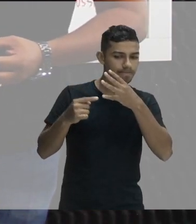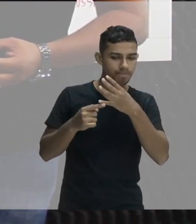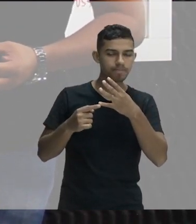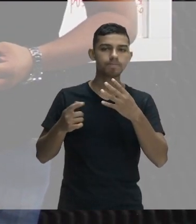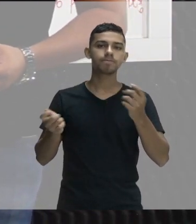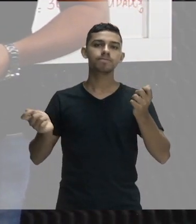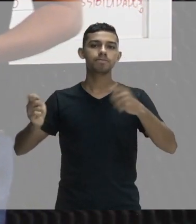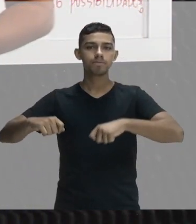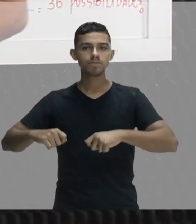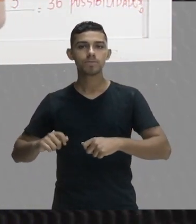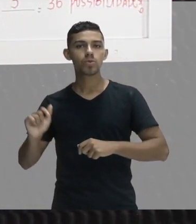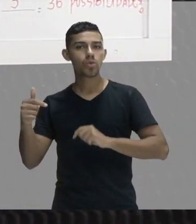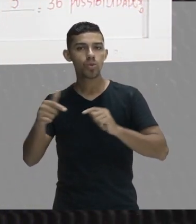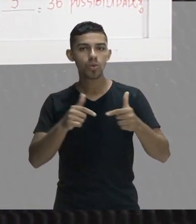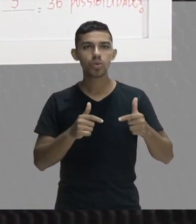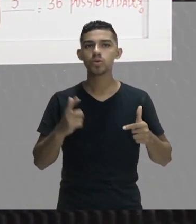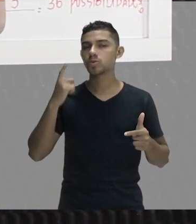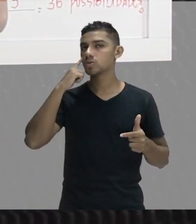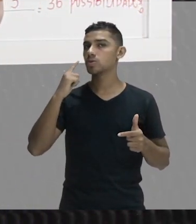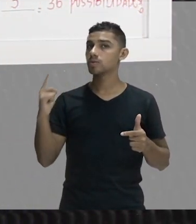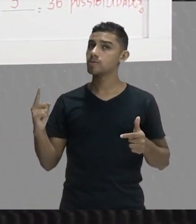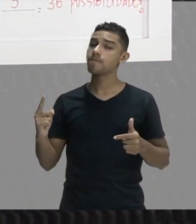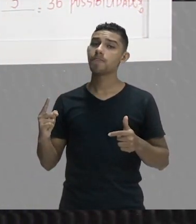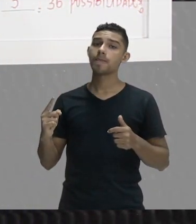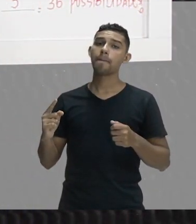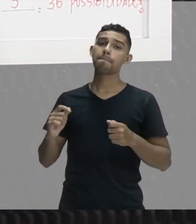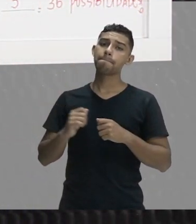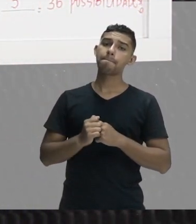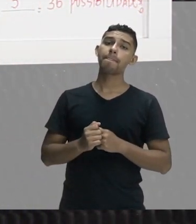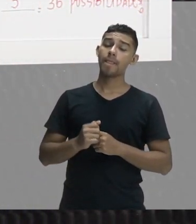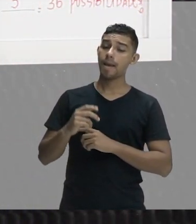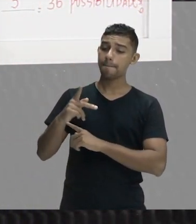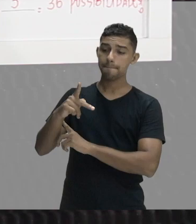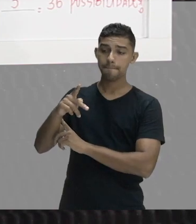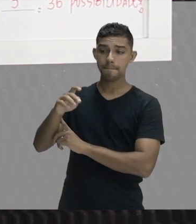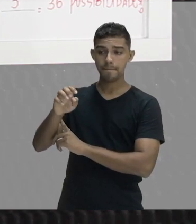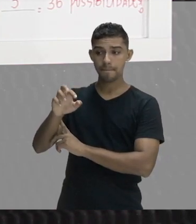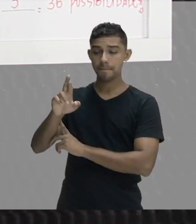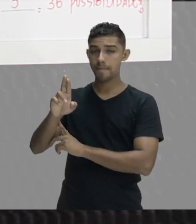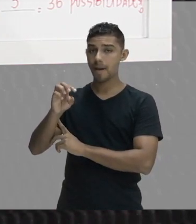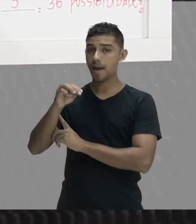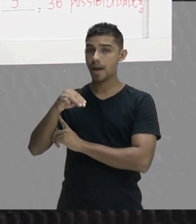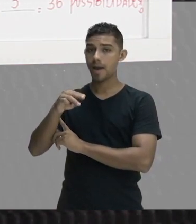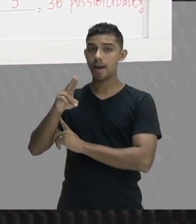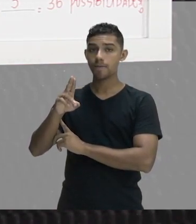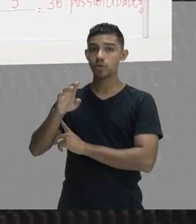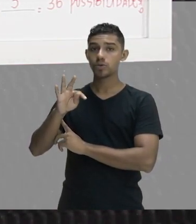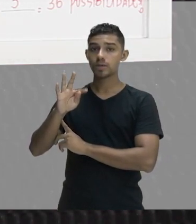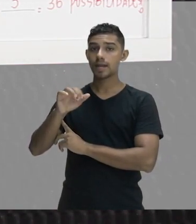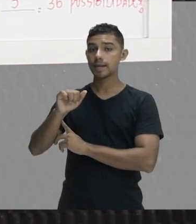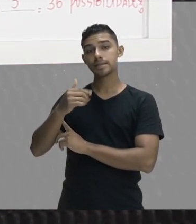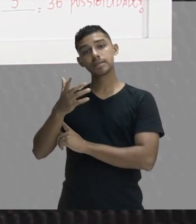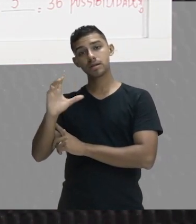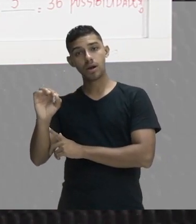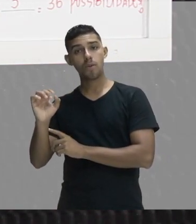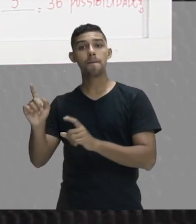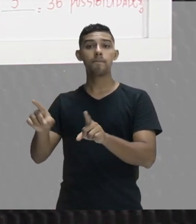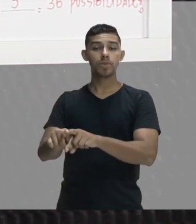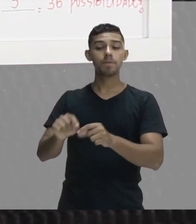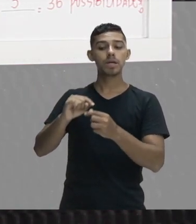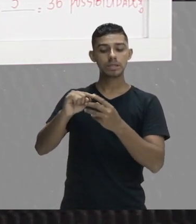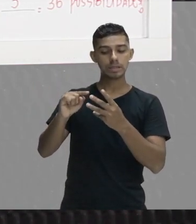outro tipo de contagem, tá? A gente pode falar da permutação, também, que é um outro tipo de contagem, cada um com